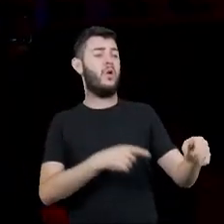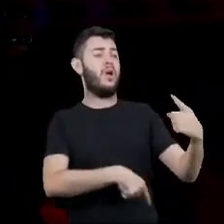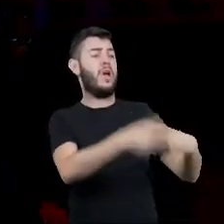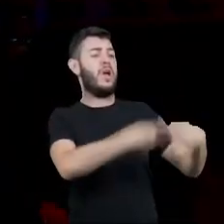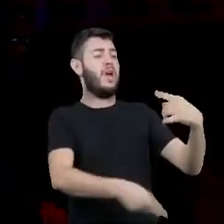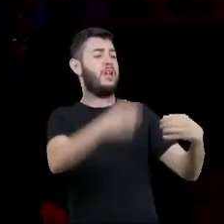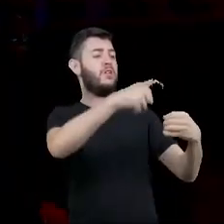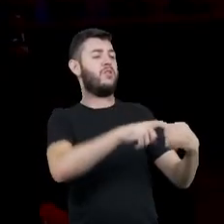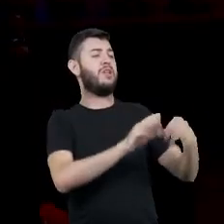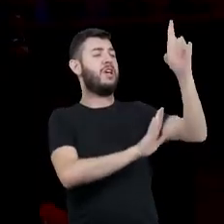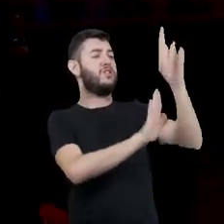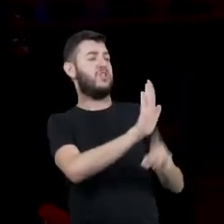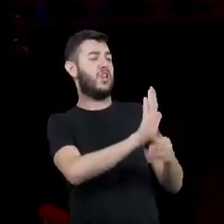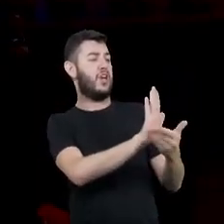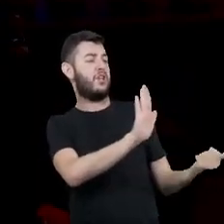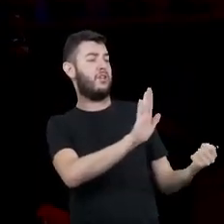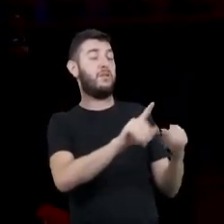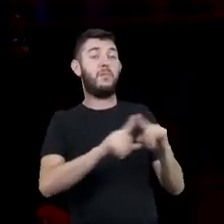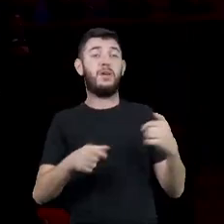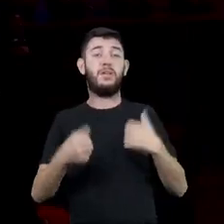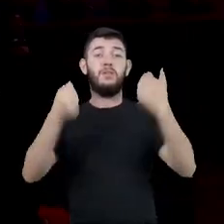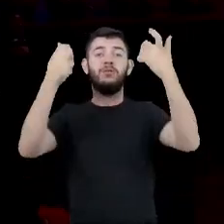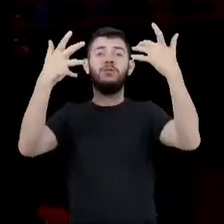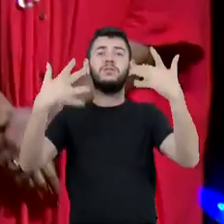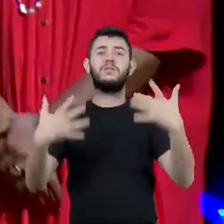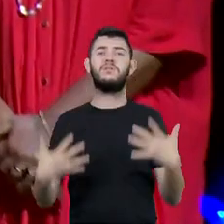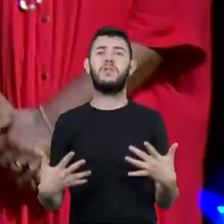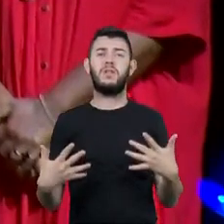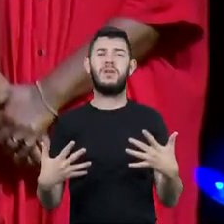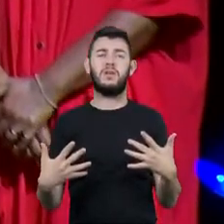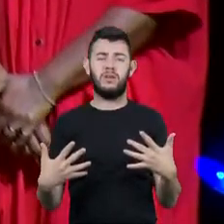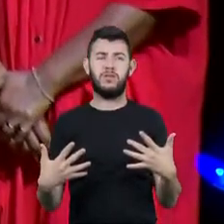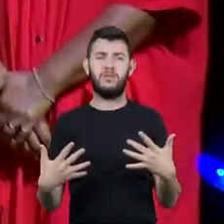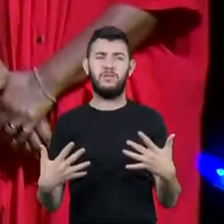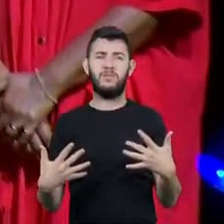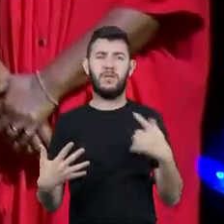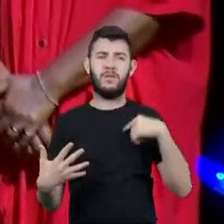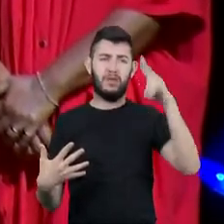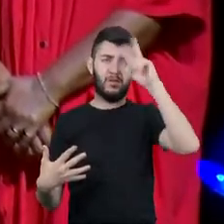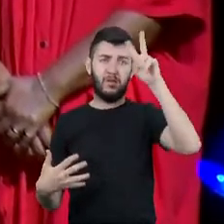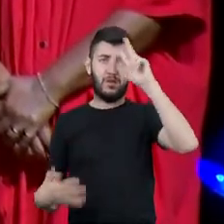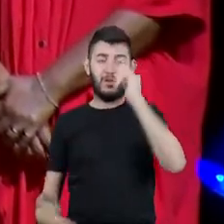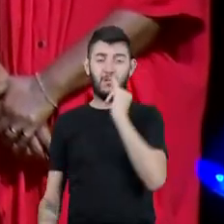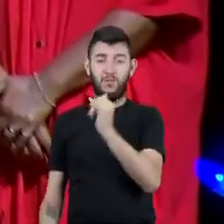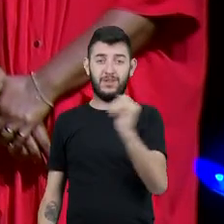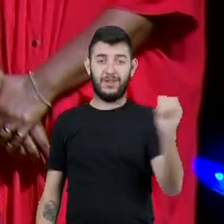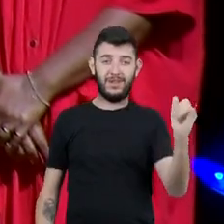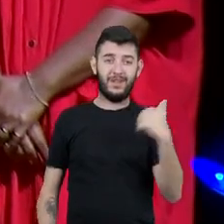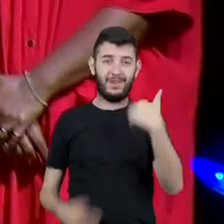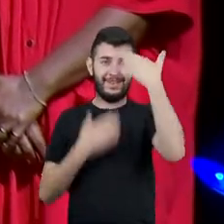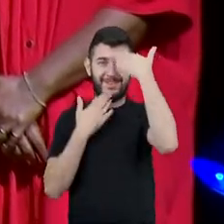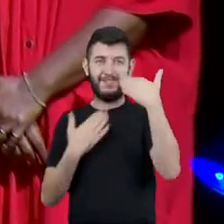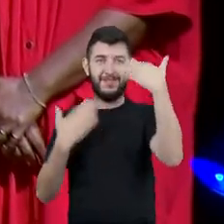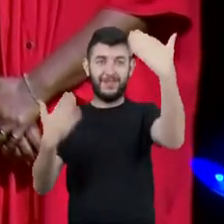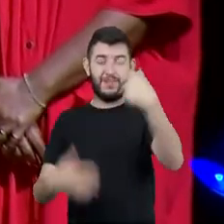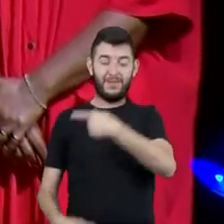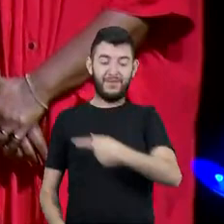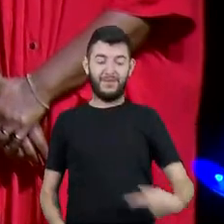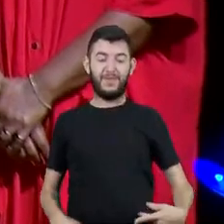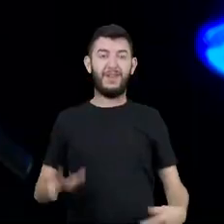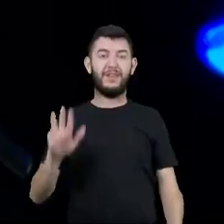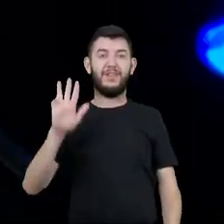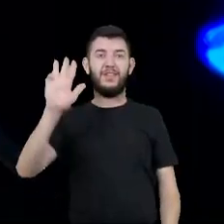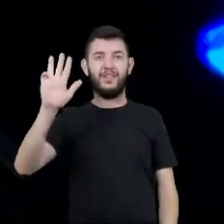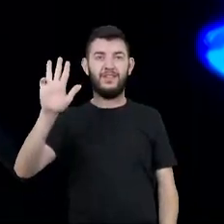história é de agradecimento ao nosso presidente Lula. O ano era 2002.